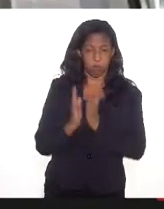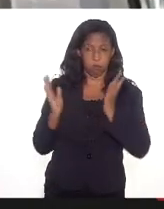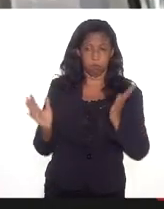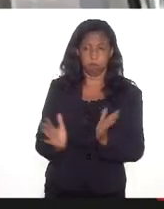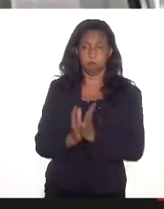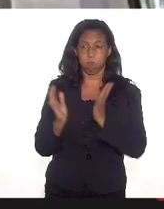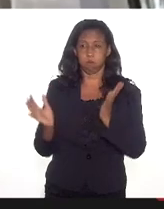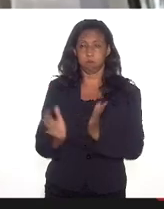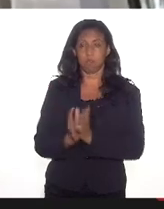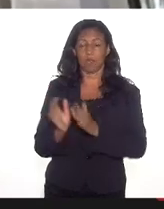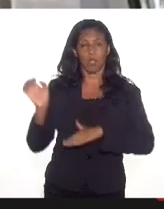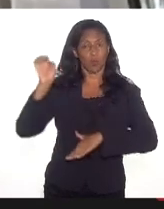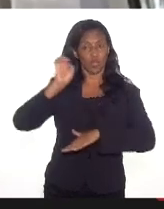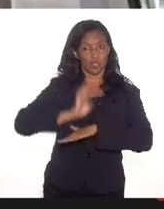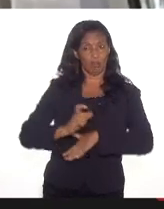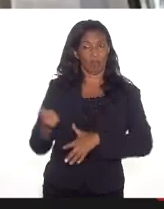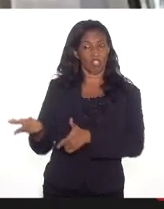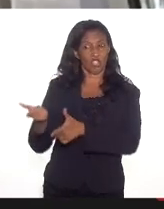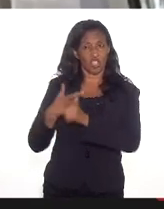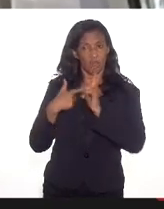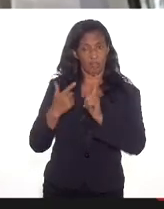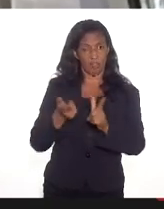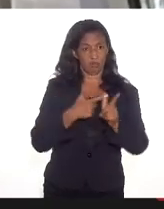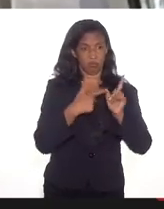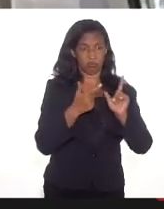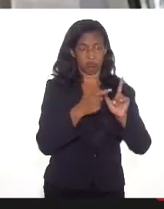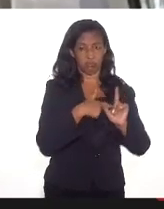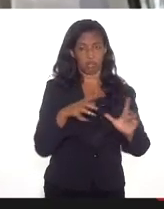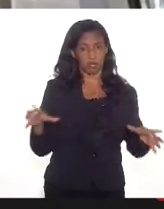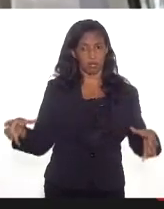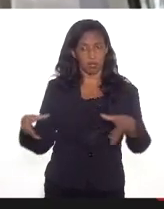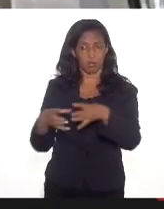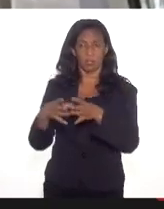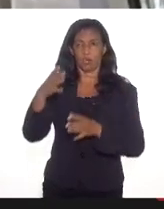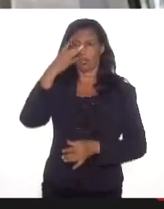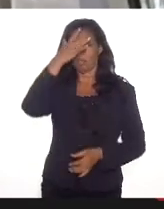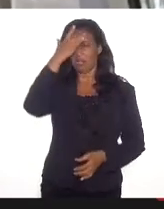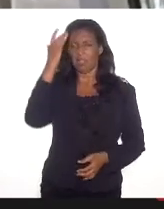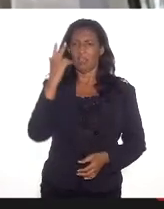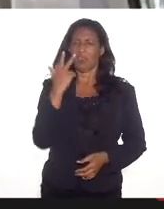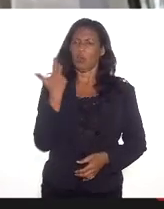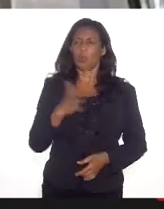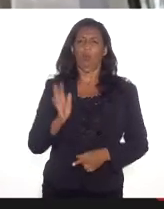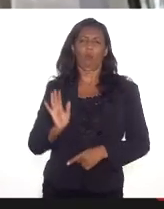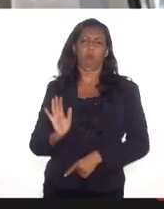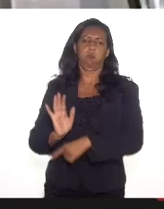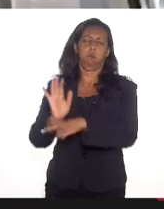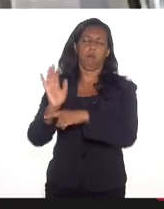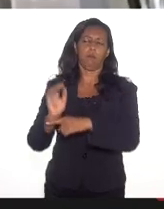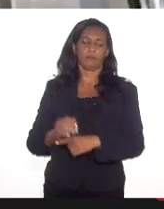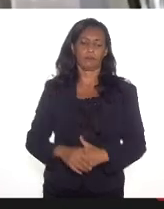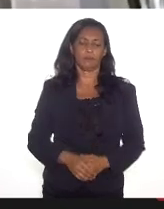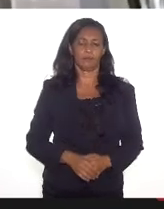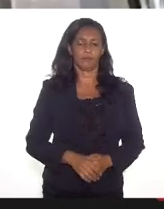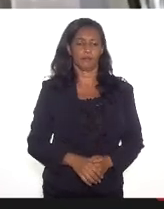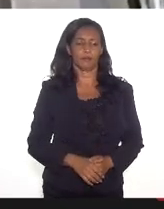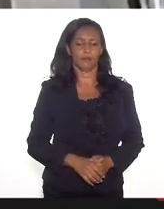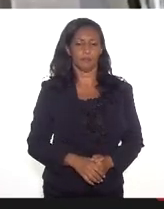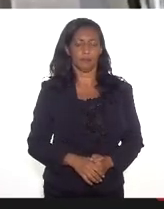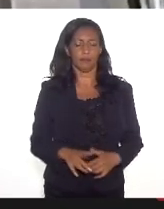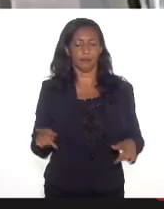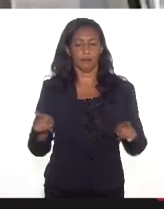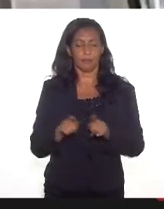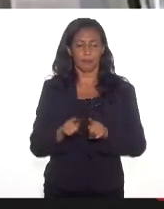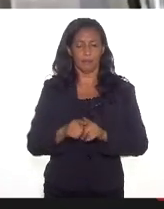tem uma dívida concreta com essa população e tem se negada da conta dela também aqui